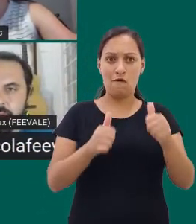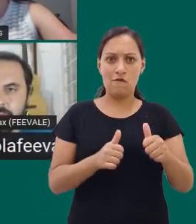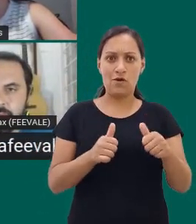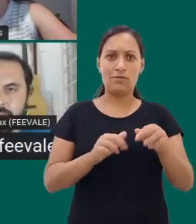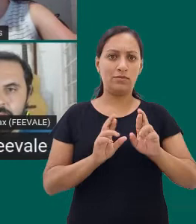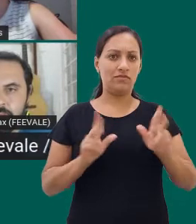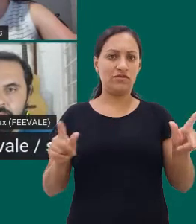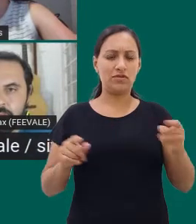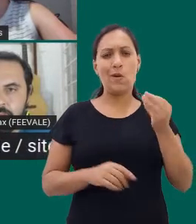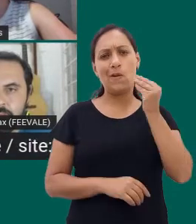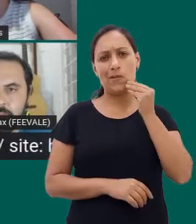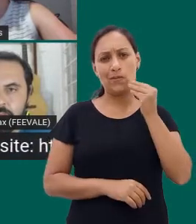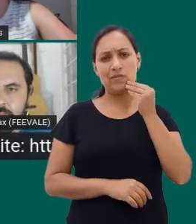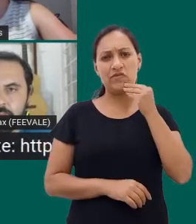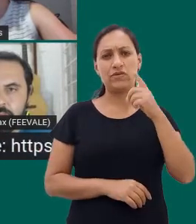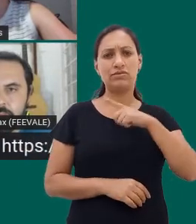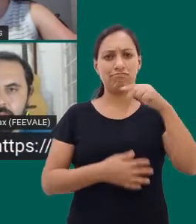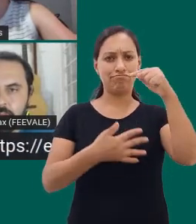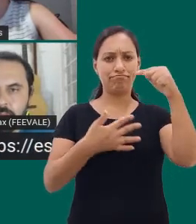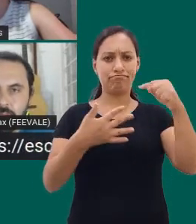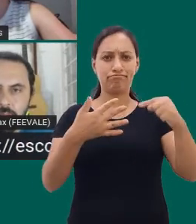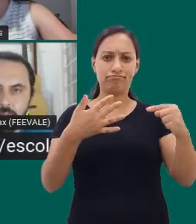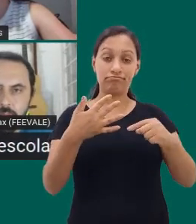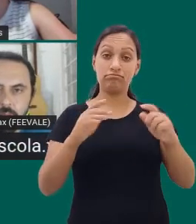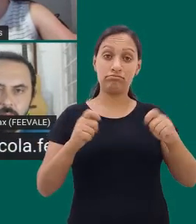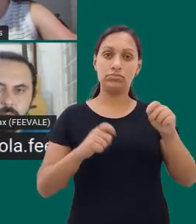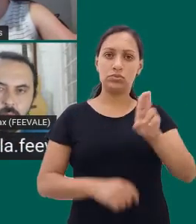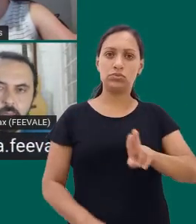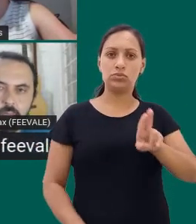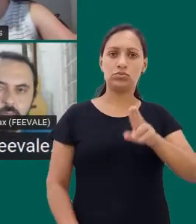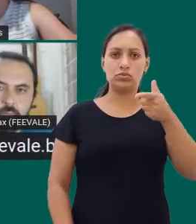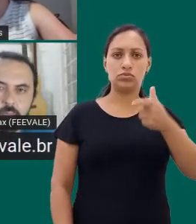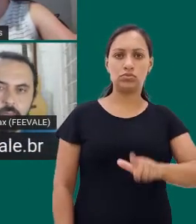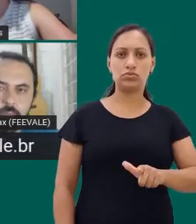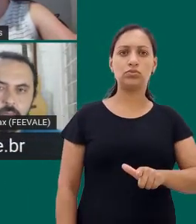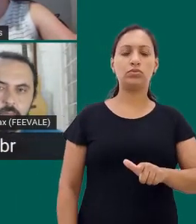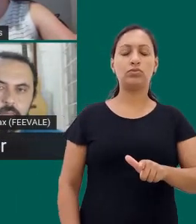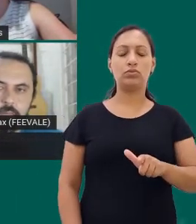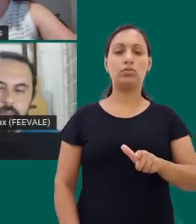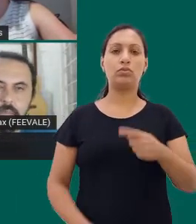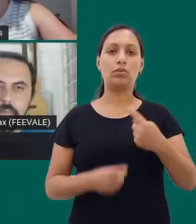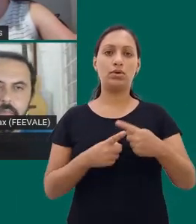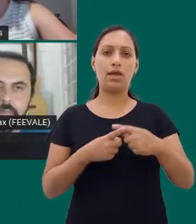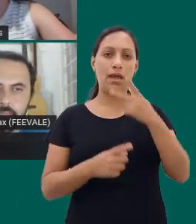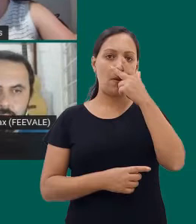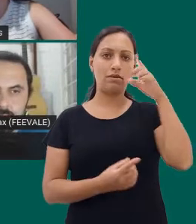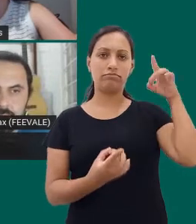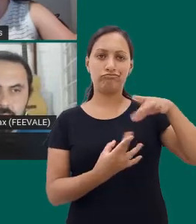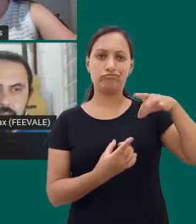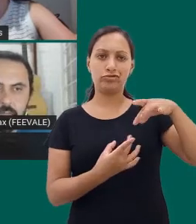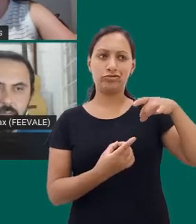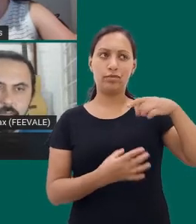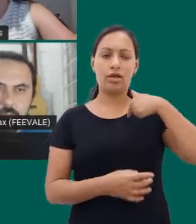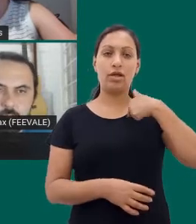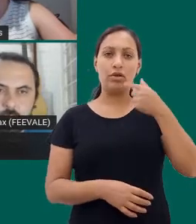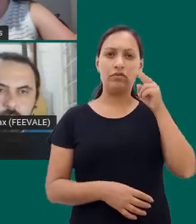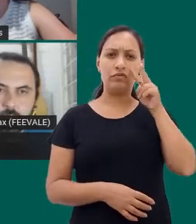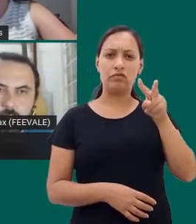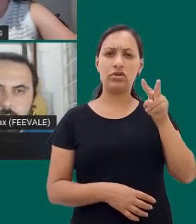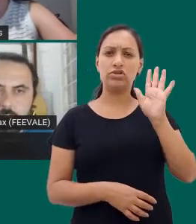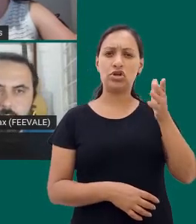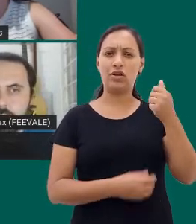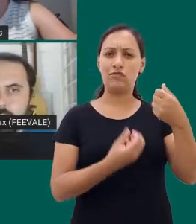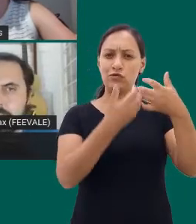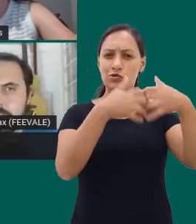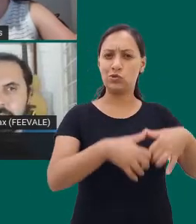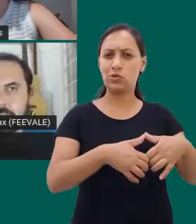É óbvio que tem elementos que eu possa utilizar novamente, porque como um feedback eu vi que funcionou. Por exemplo,